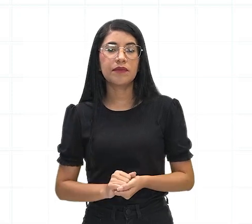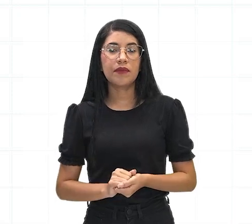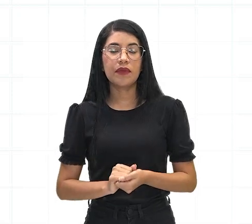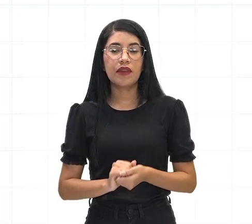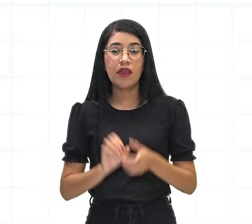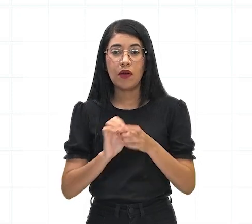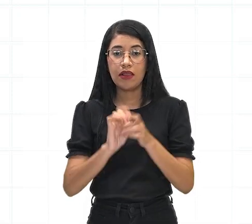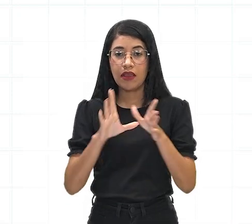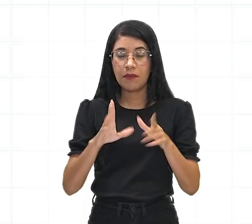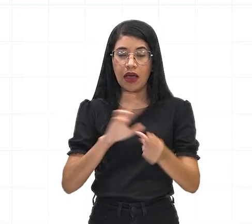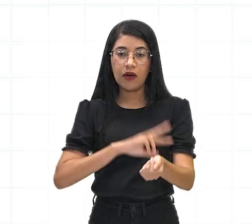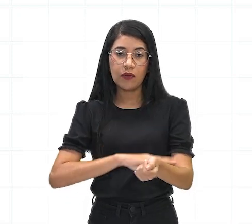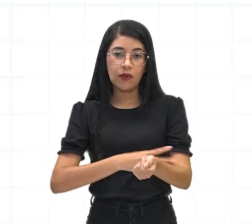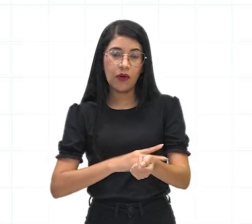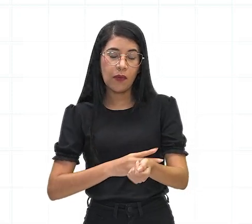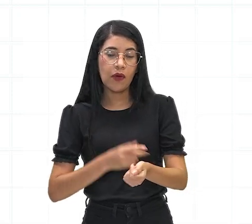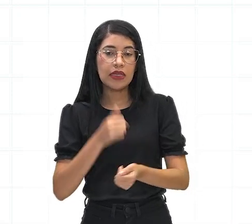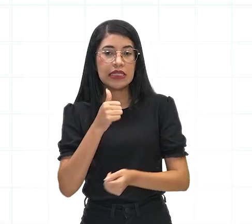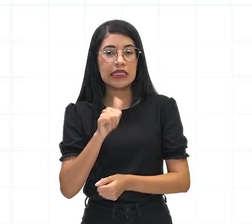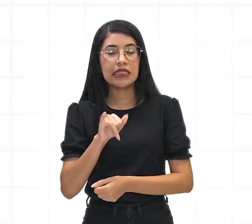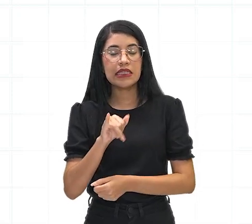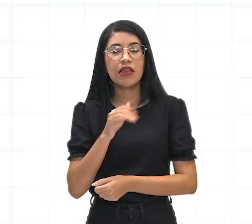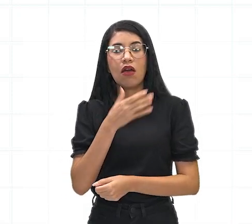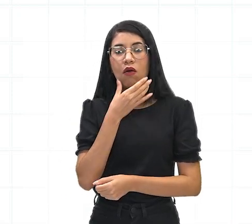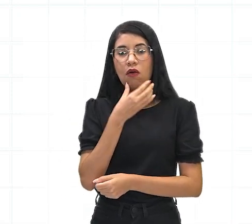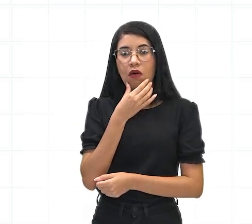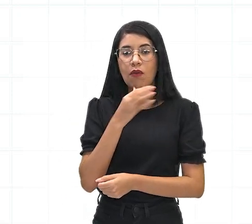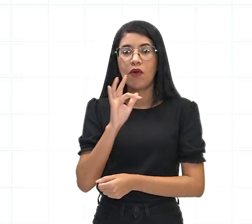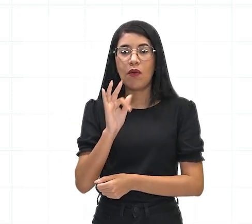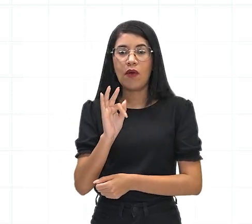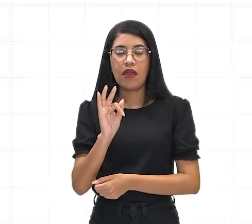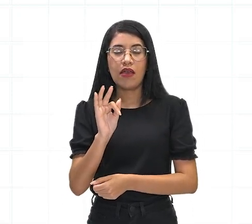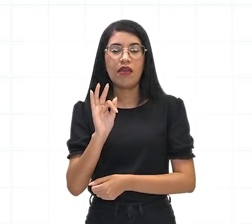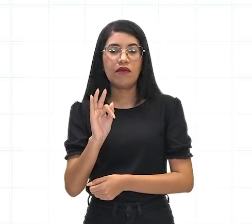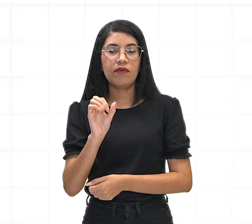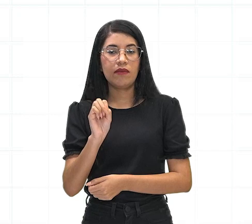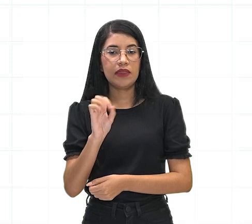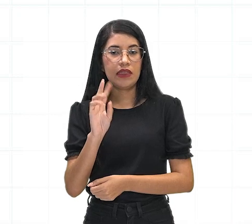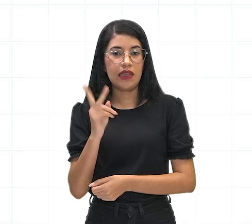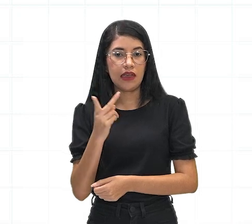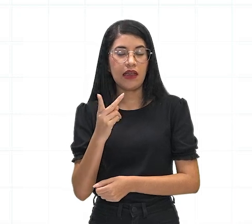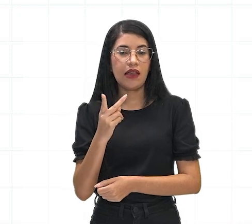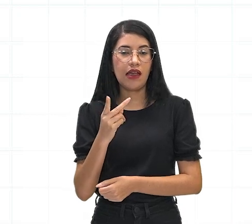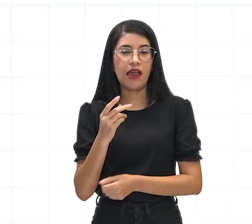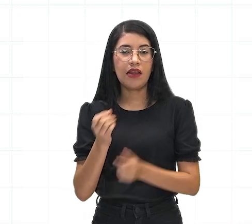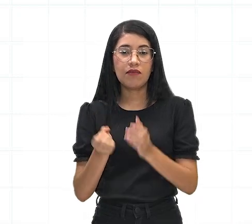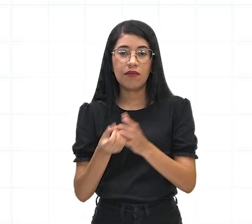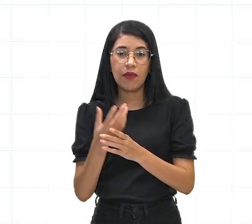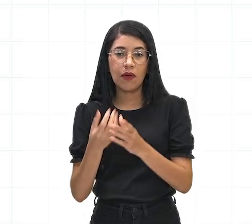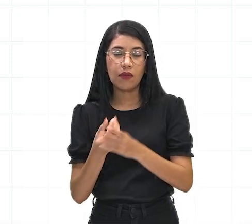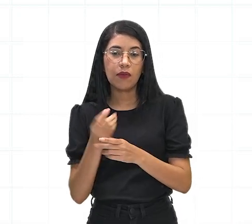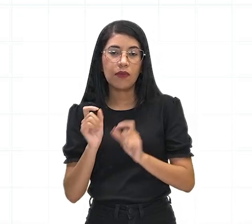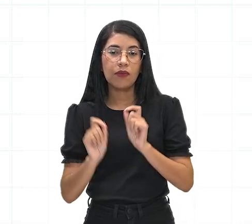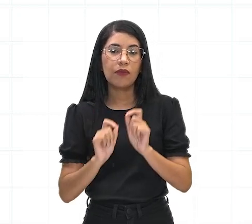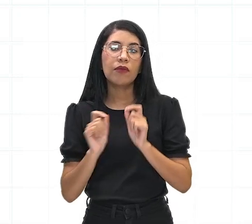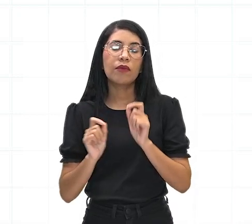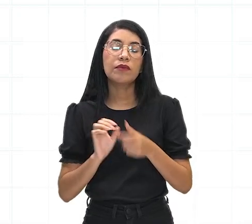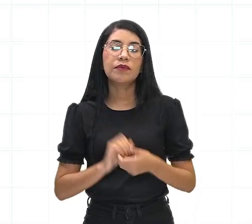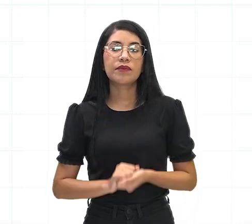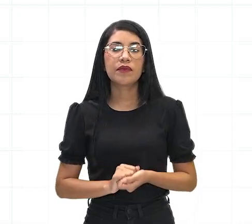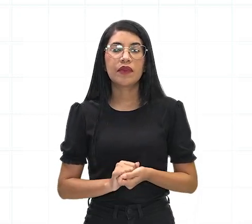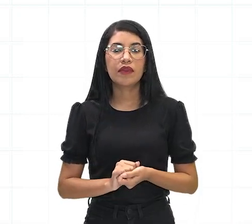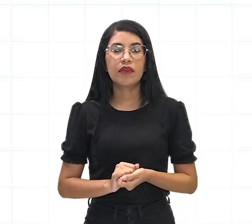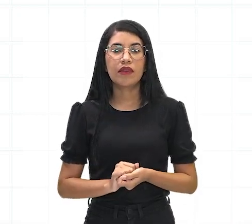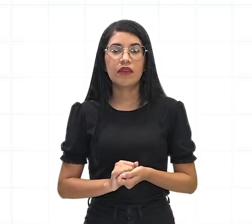são liberados? No caso aí nos testículos, o FSH, o folículo estimulante, né, hormônio folículo